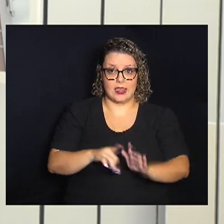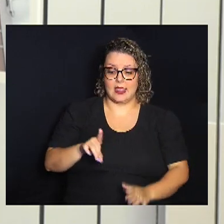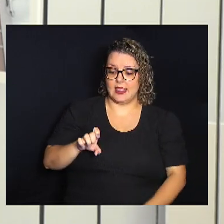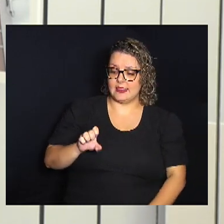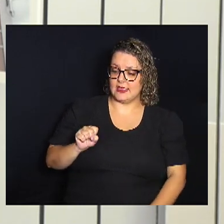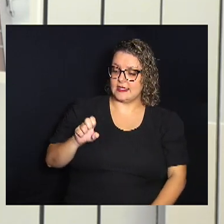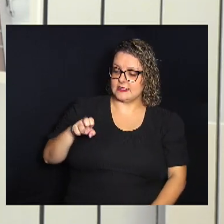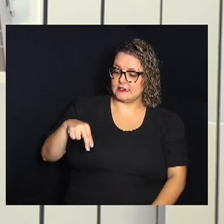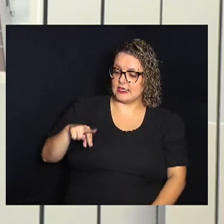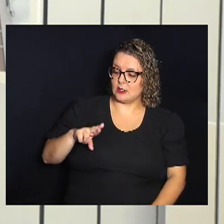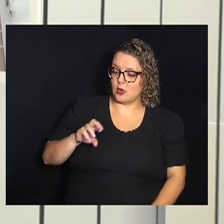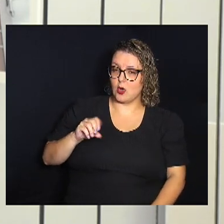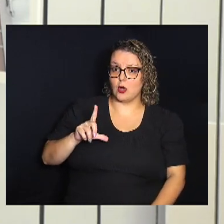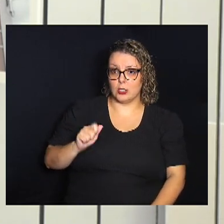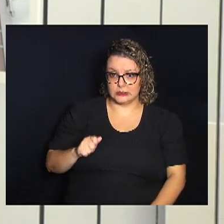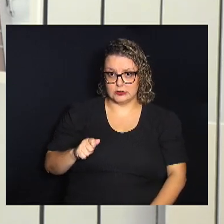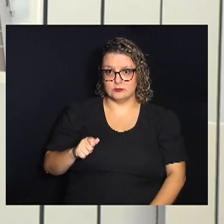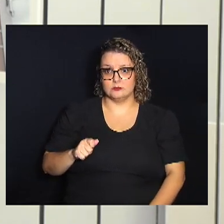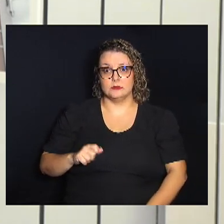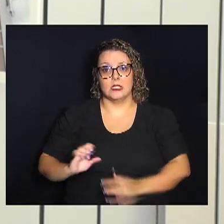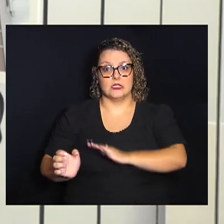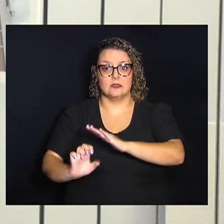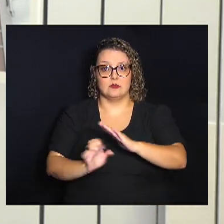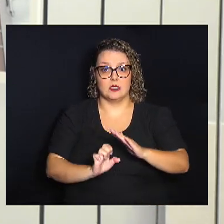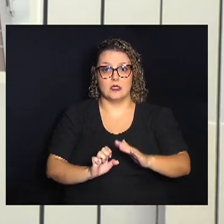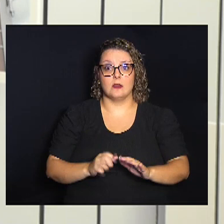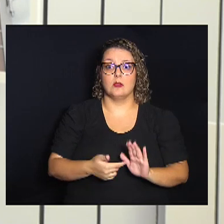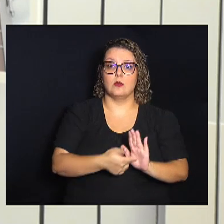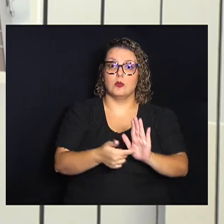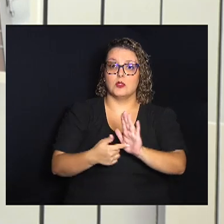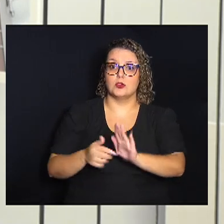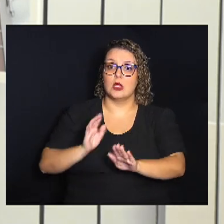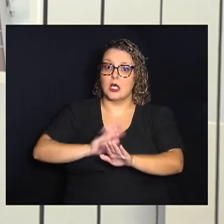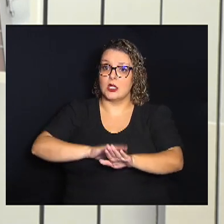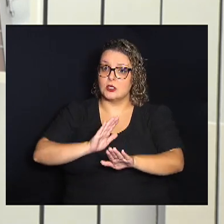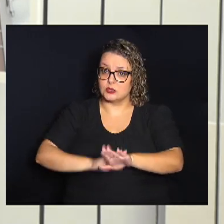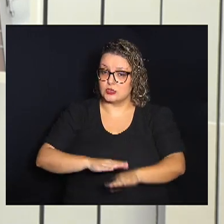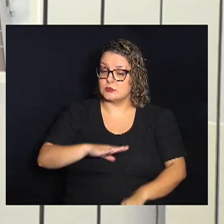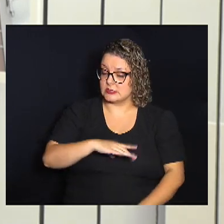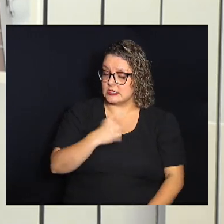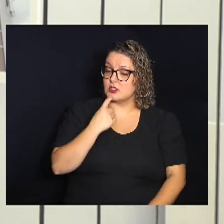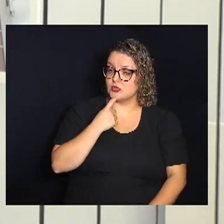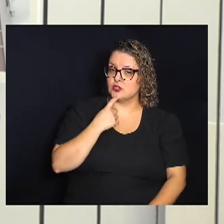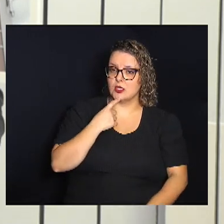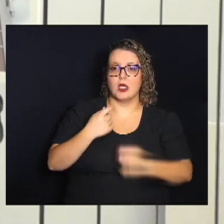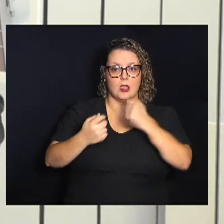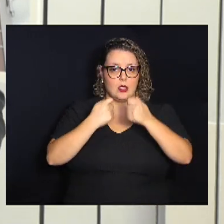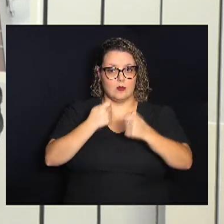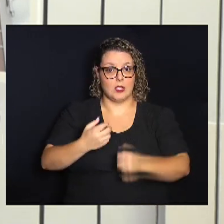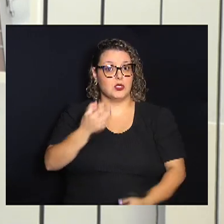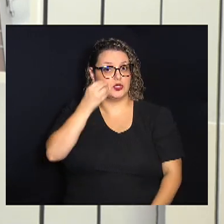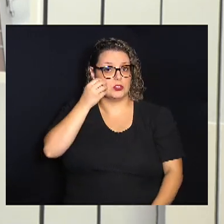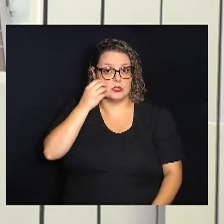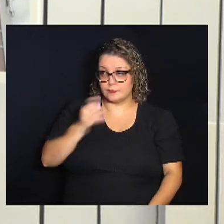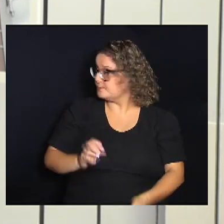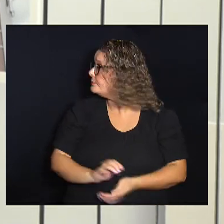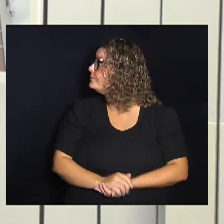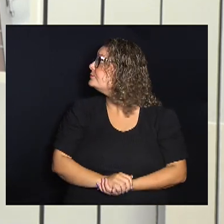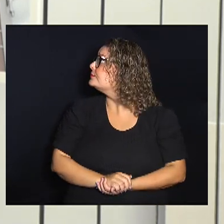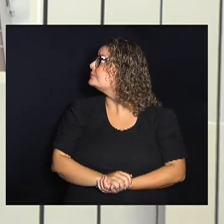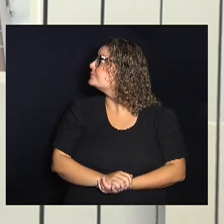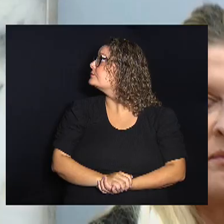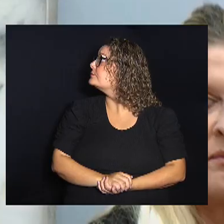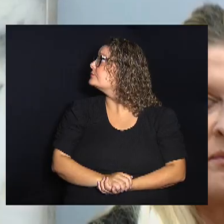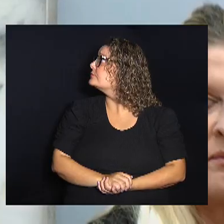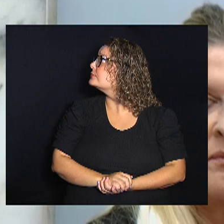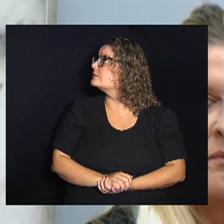das empresas e sinalizou ações aqui para a cidade de Campinas. A reportagem é de André Aranha.